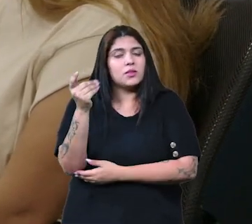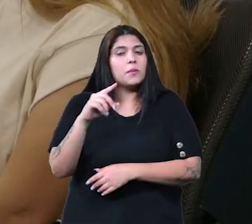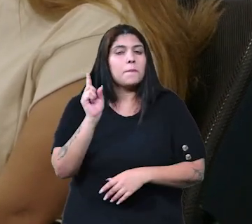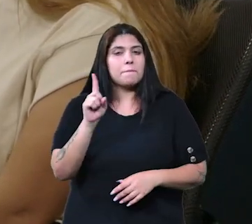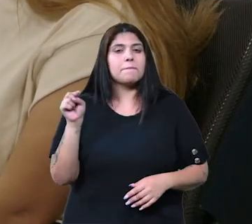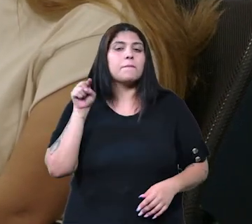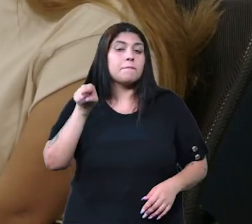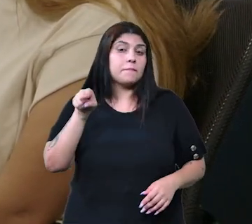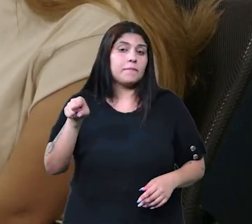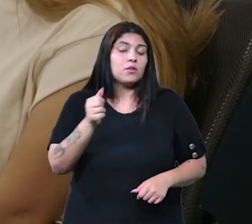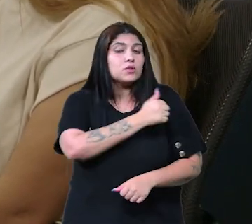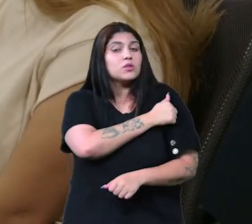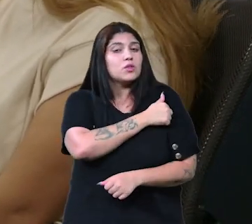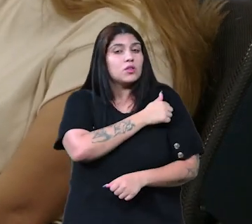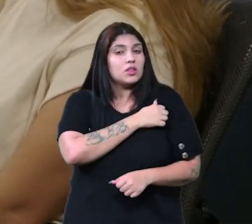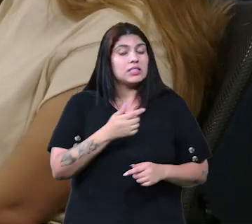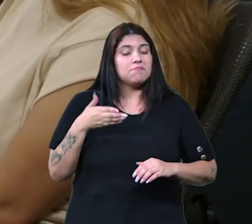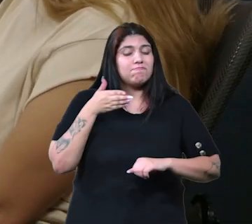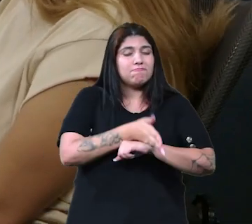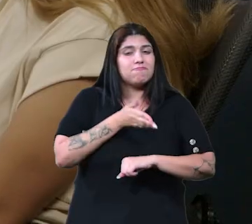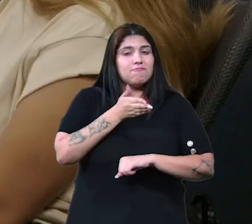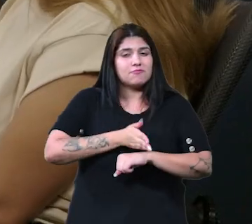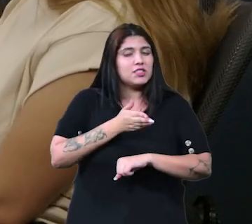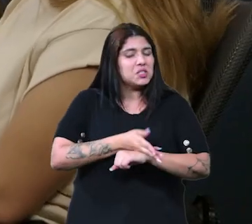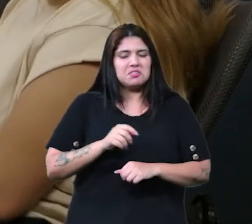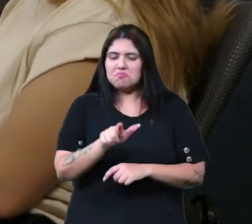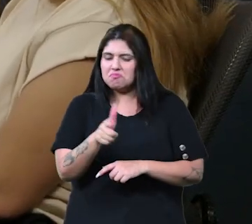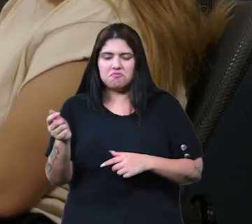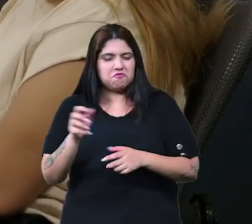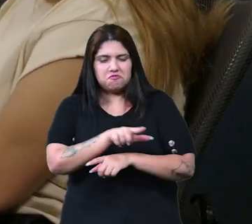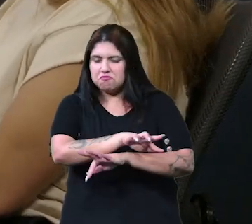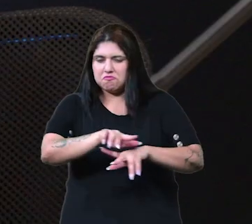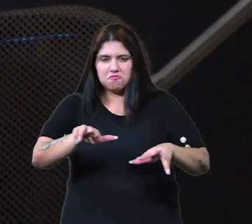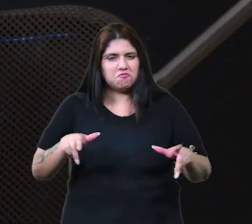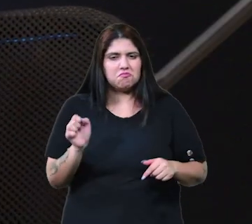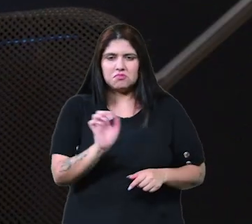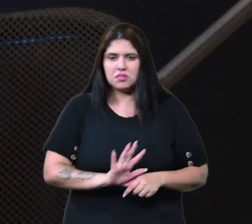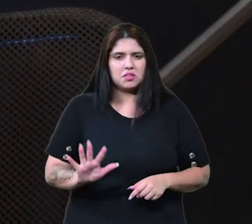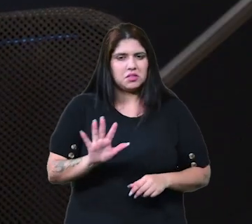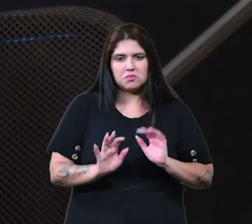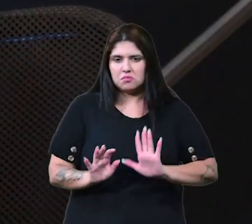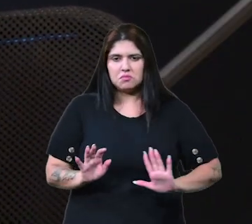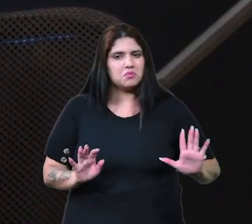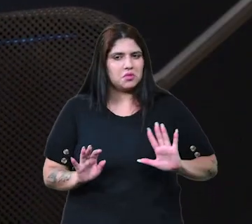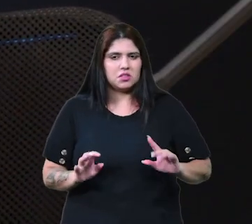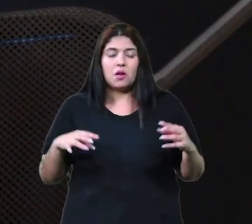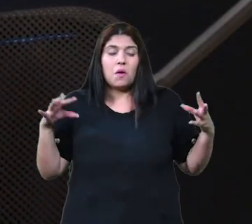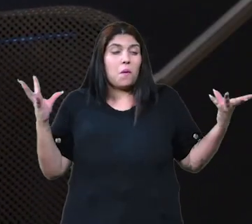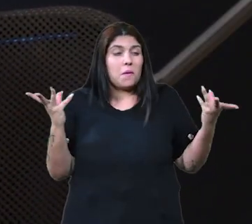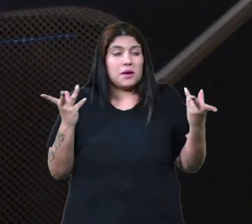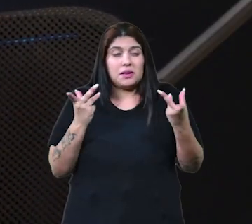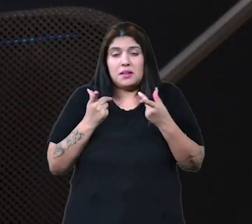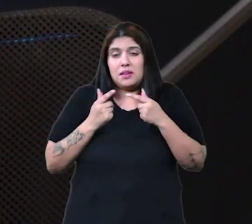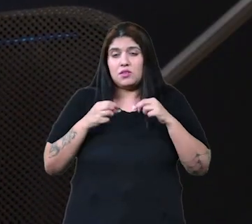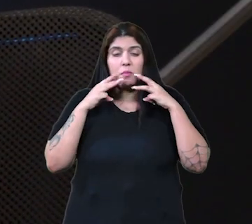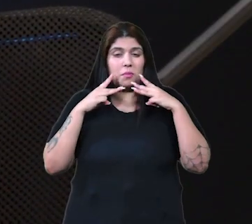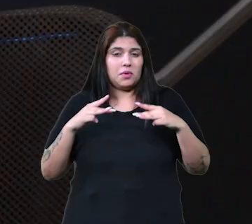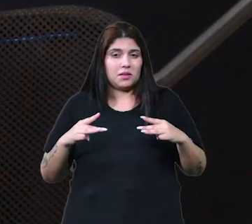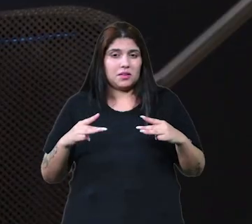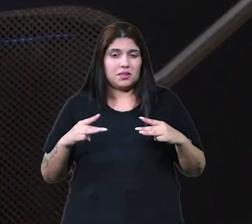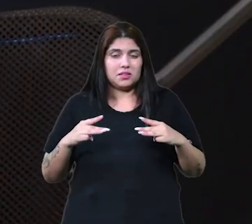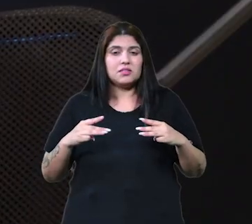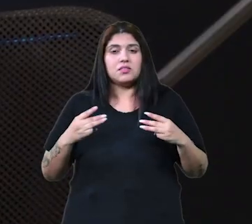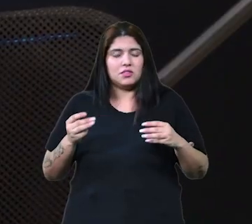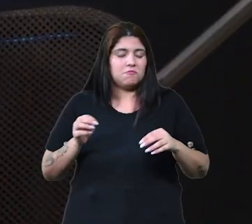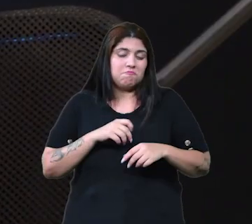a diversas áreas da administração, como a Maria bem colocou, né, a questão da gestão da qualidade, do marketing, gestão de pessoas,